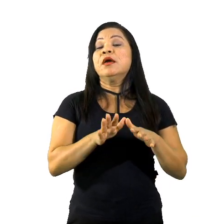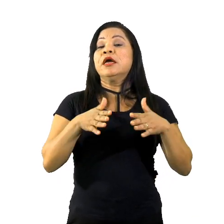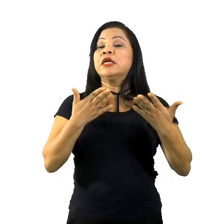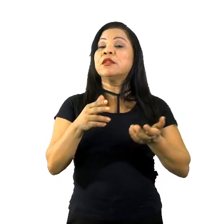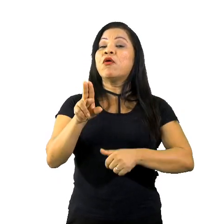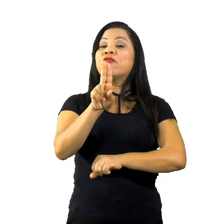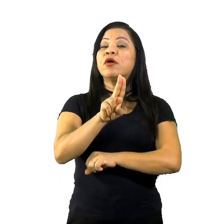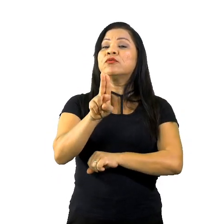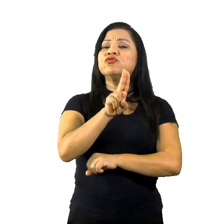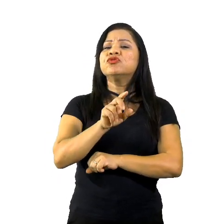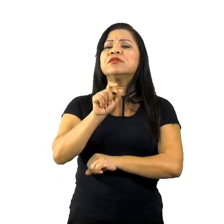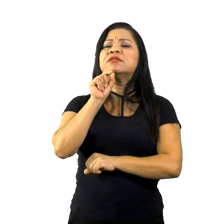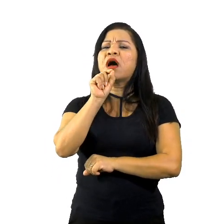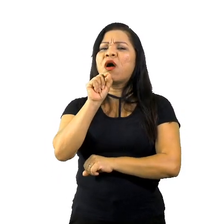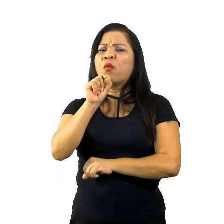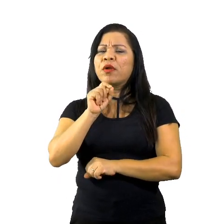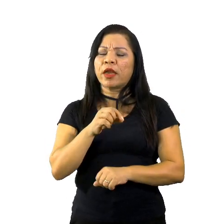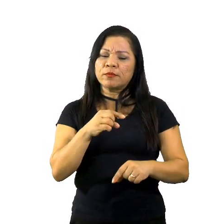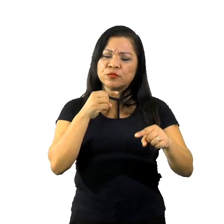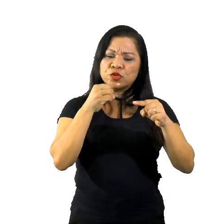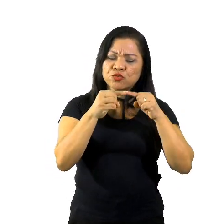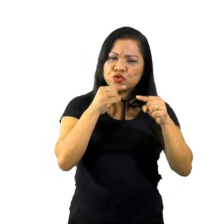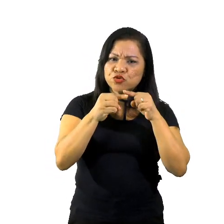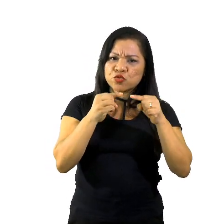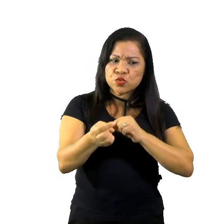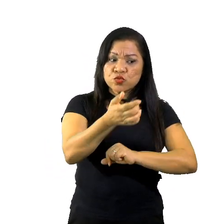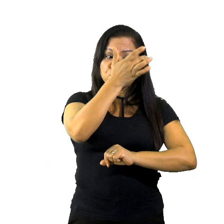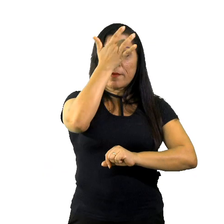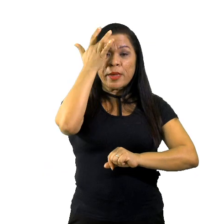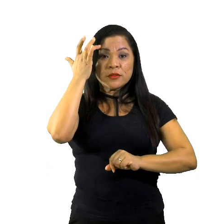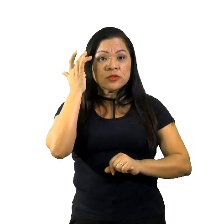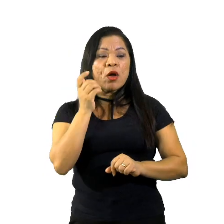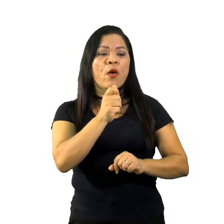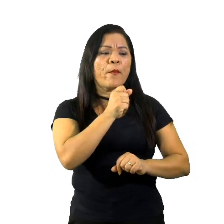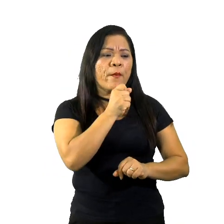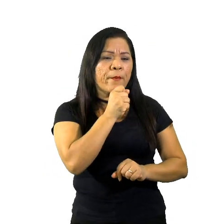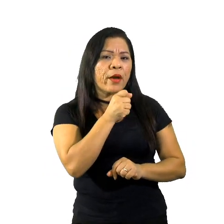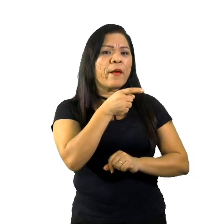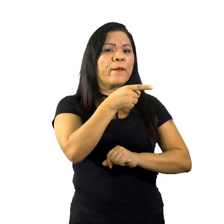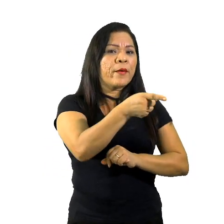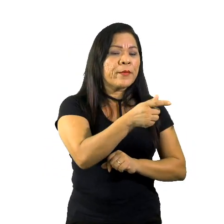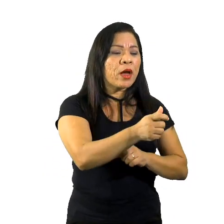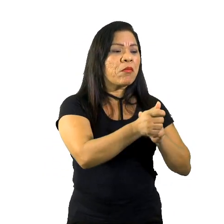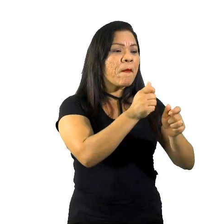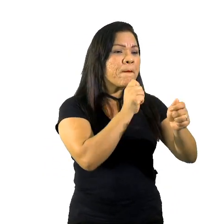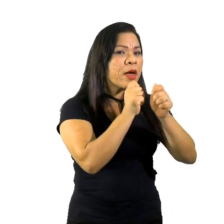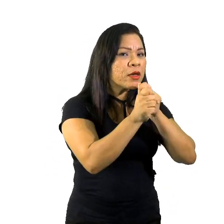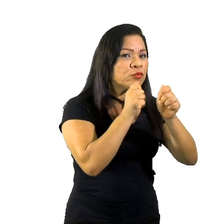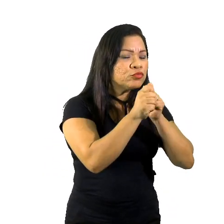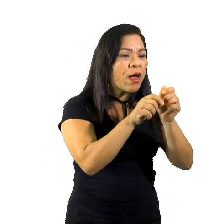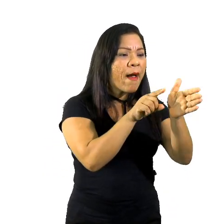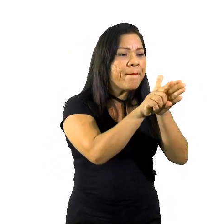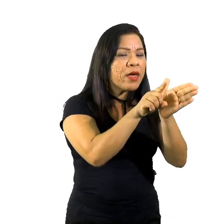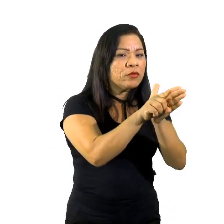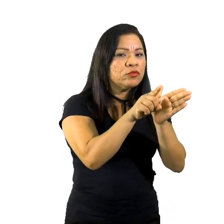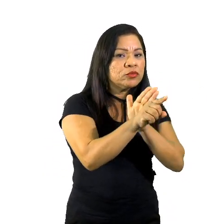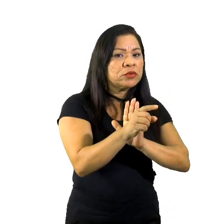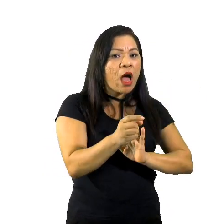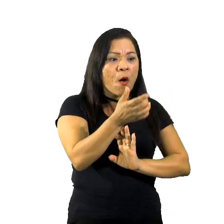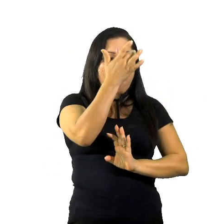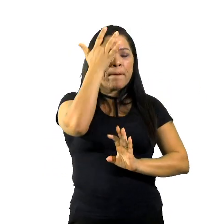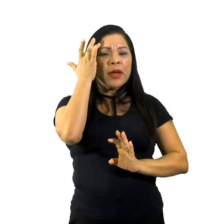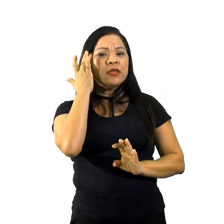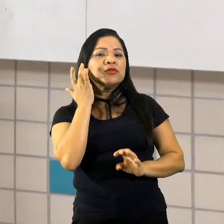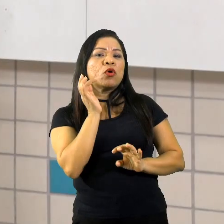o discurso de testemunhas, entrevistados ou de especialistas sobre determinado assunto. Isso vai